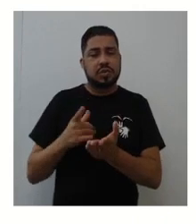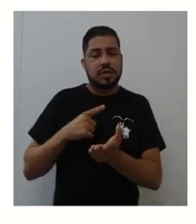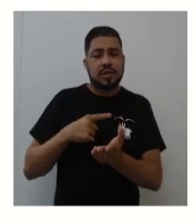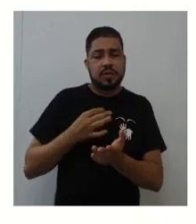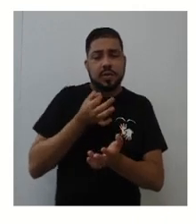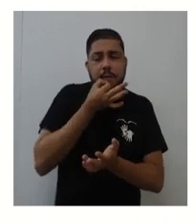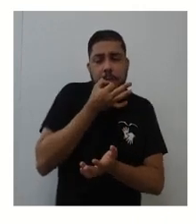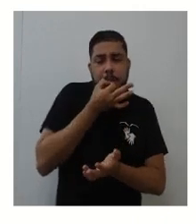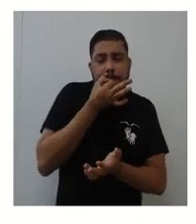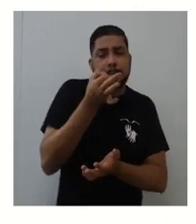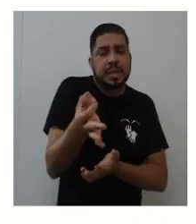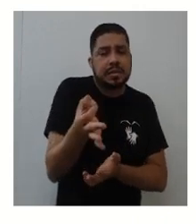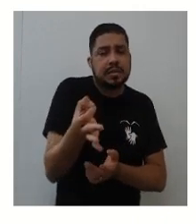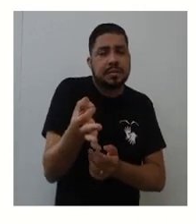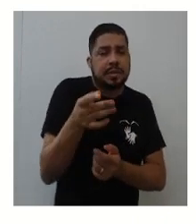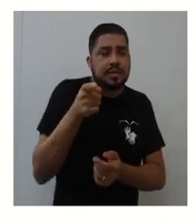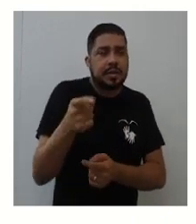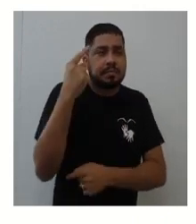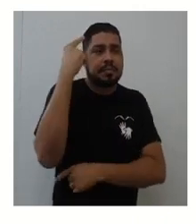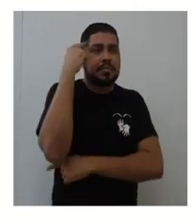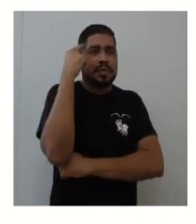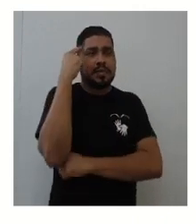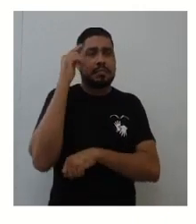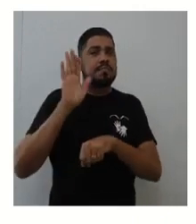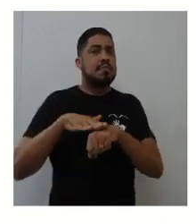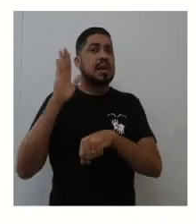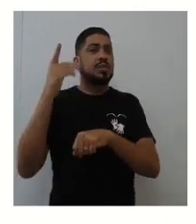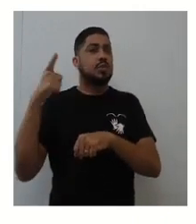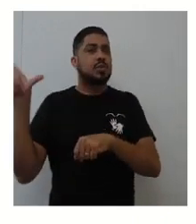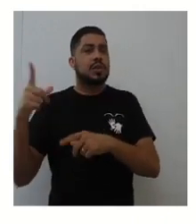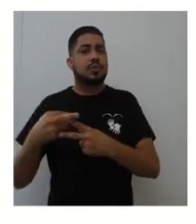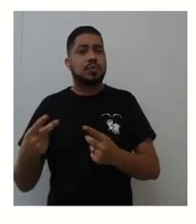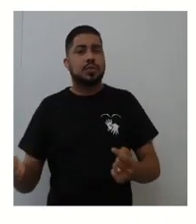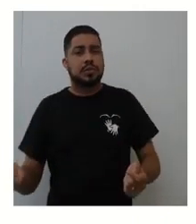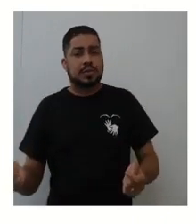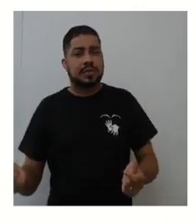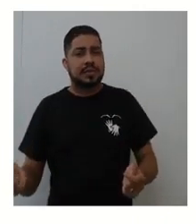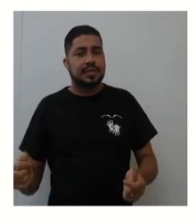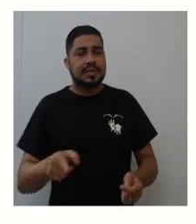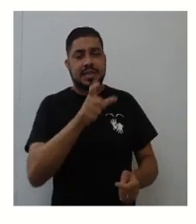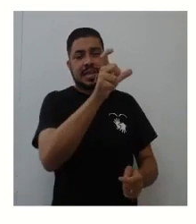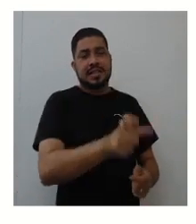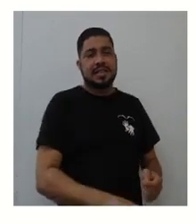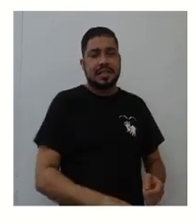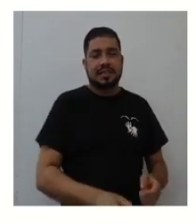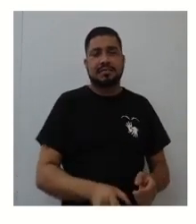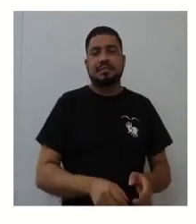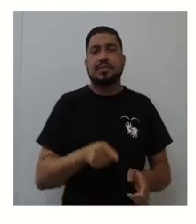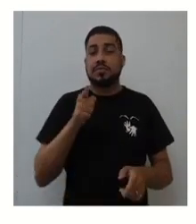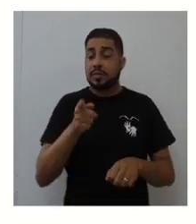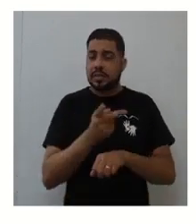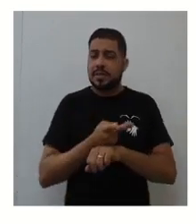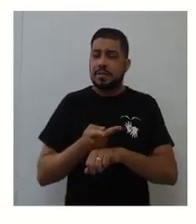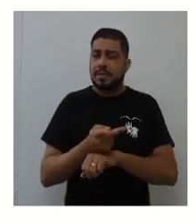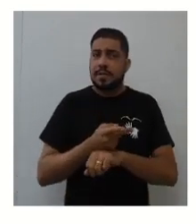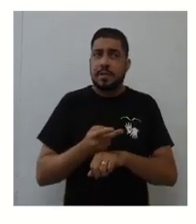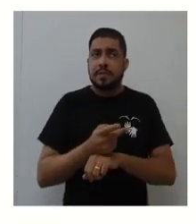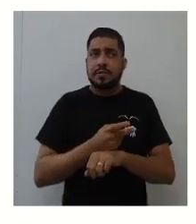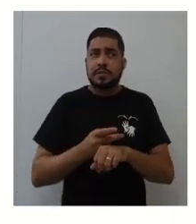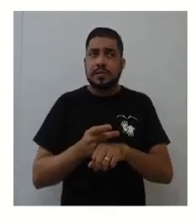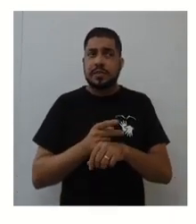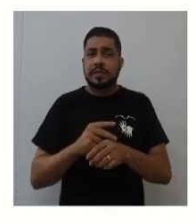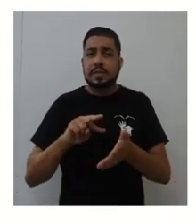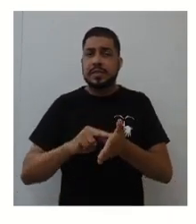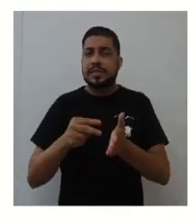para que você pense outra coisa além daquilo dali que está escrito. Ou seja, que você busque as